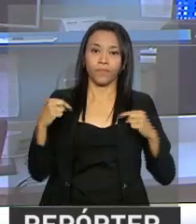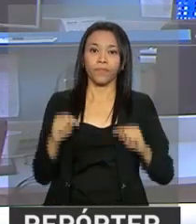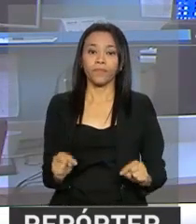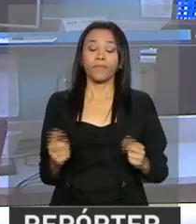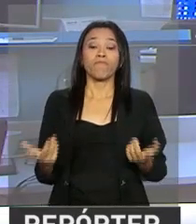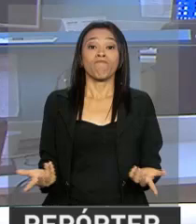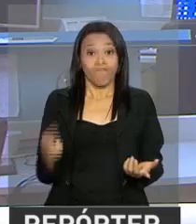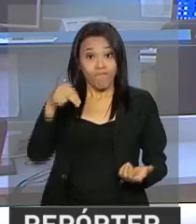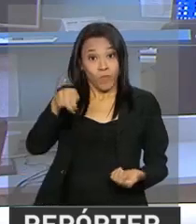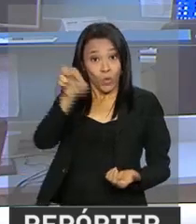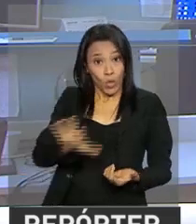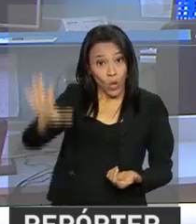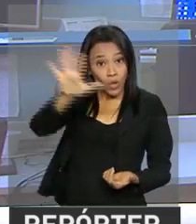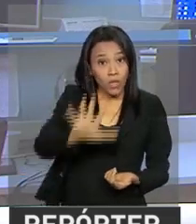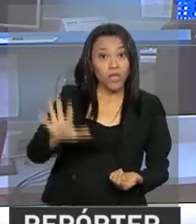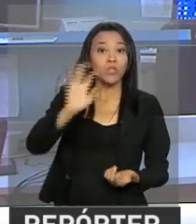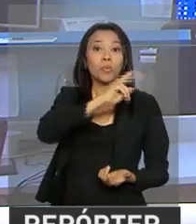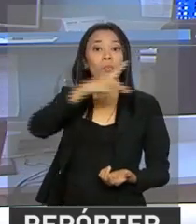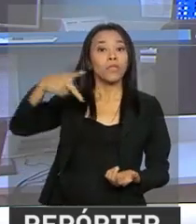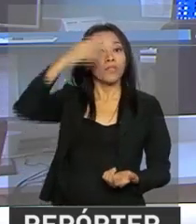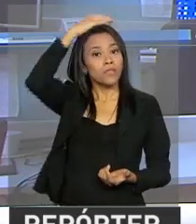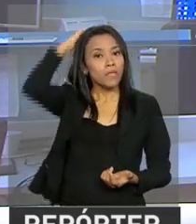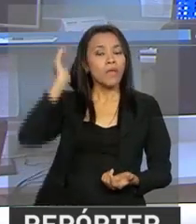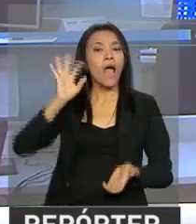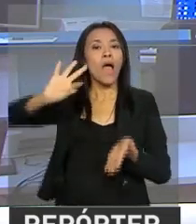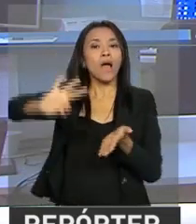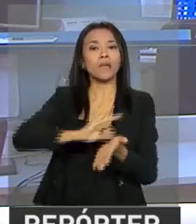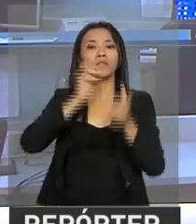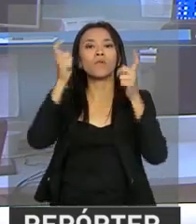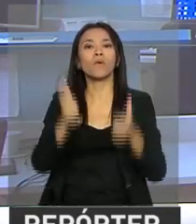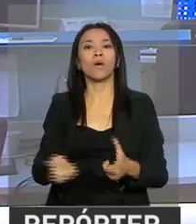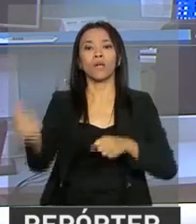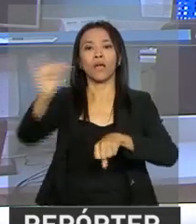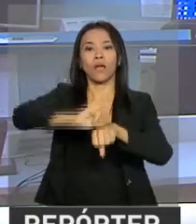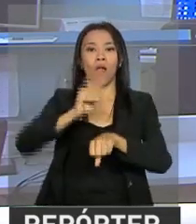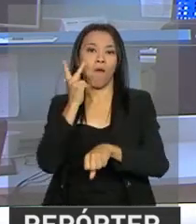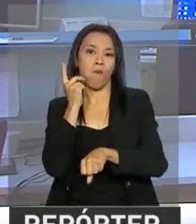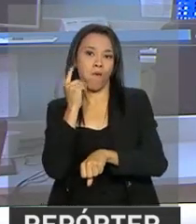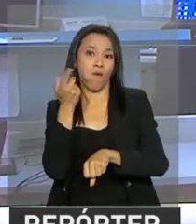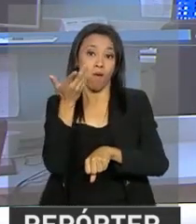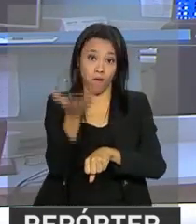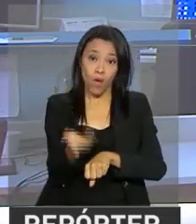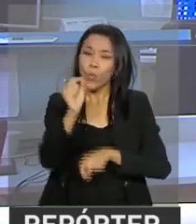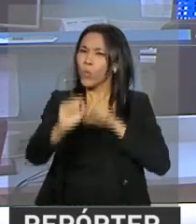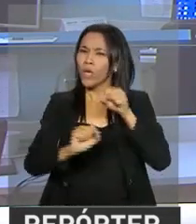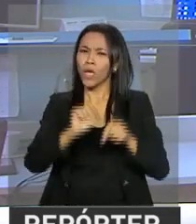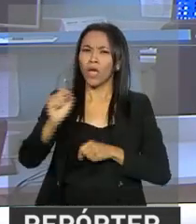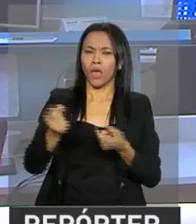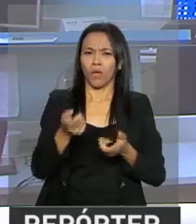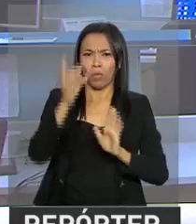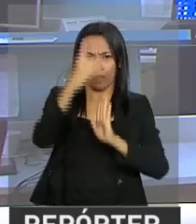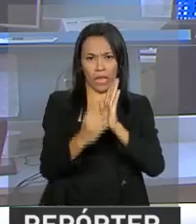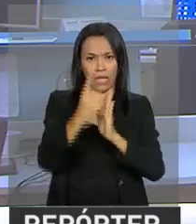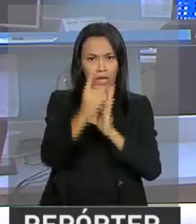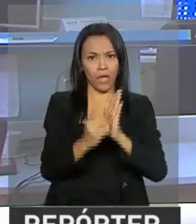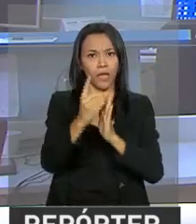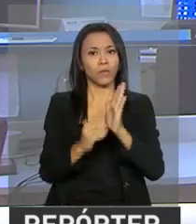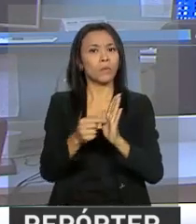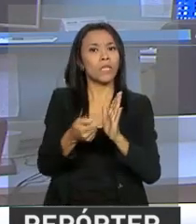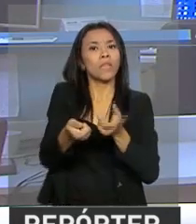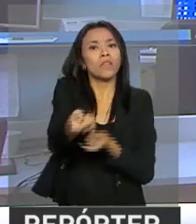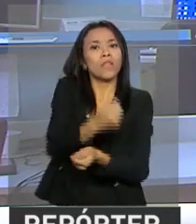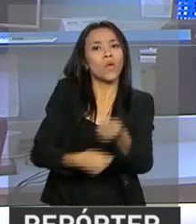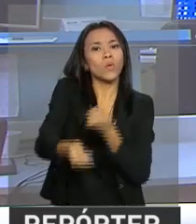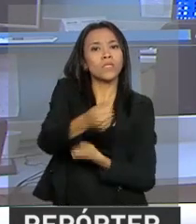E ainda no Nordeste, o presidente Temer assinou em Fortaleza, Ceará, decreto que permite a renegociação de empréstimos de